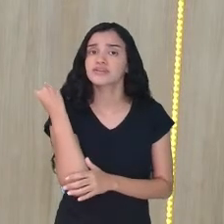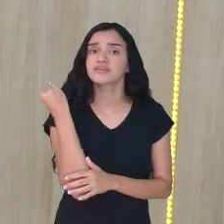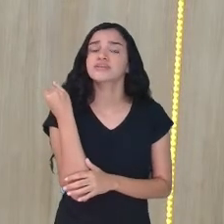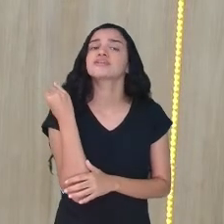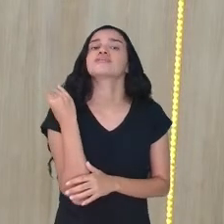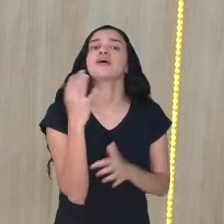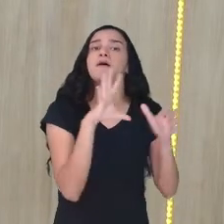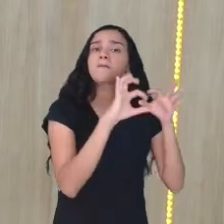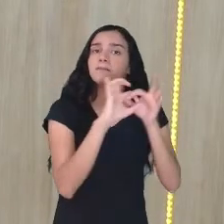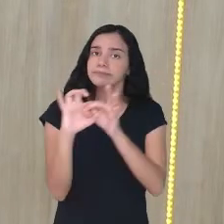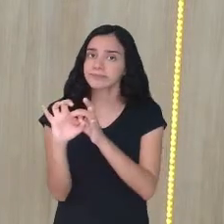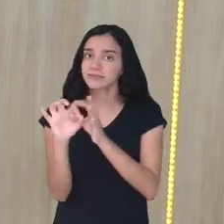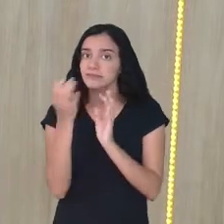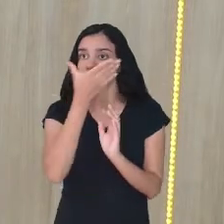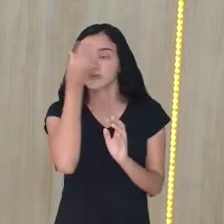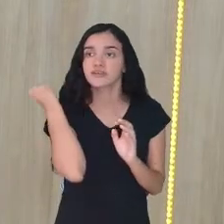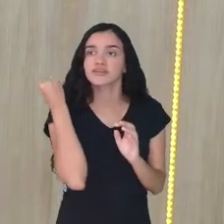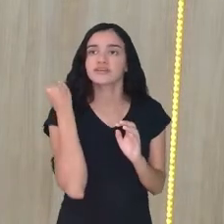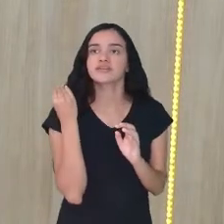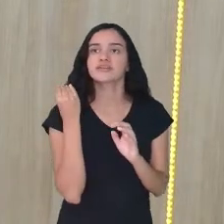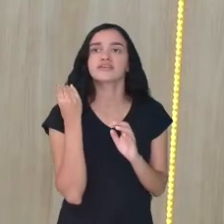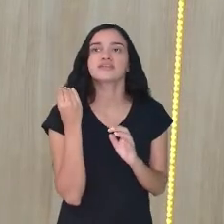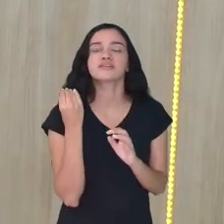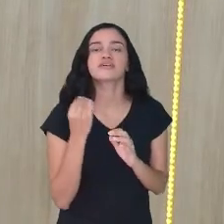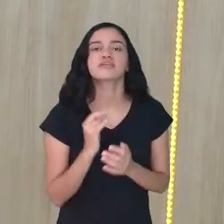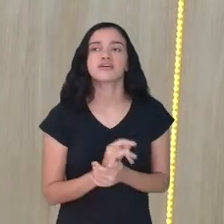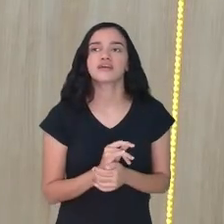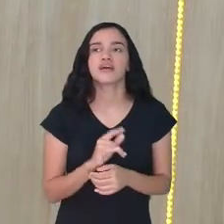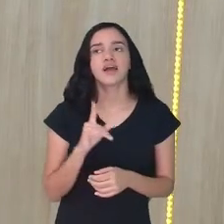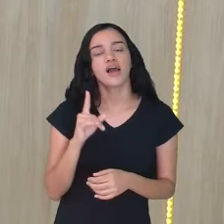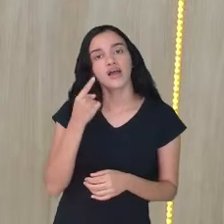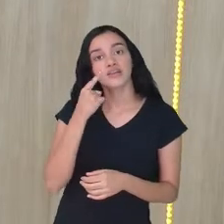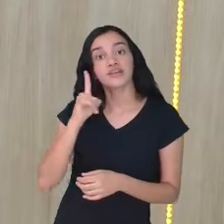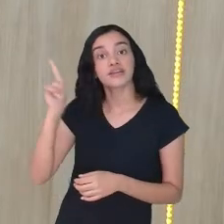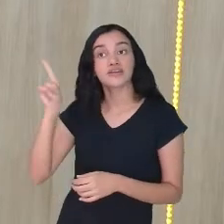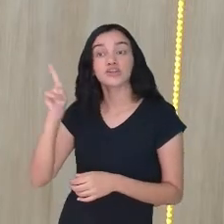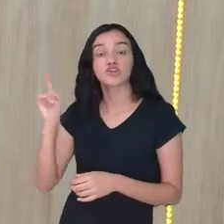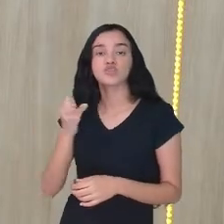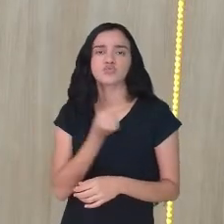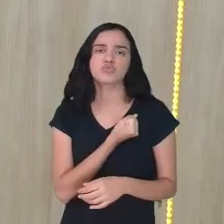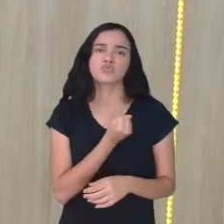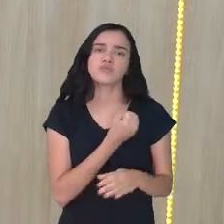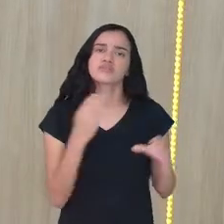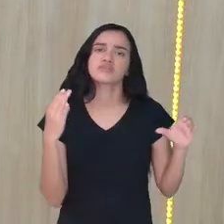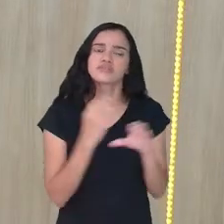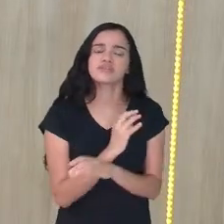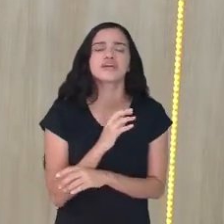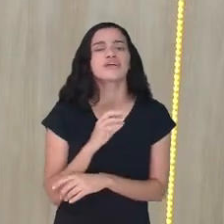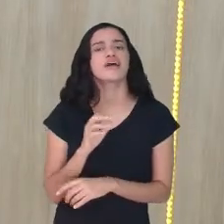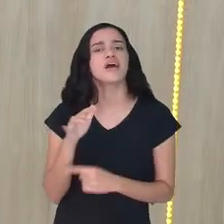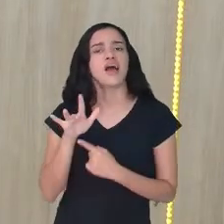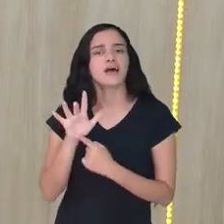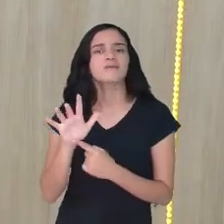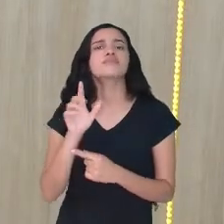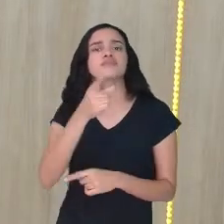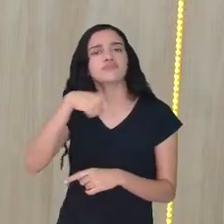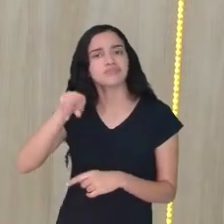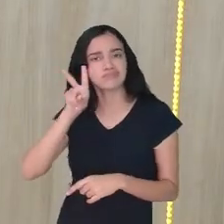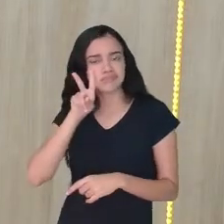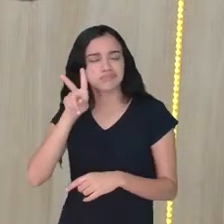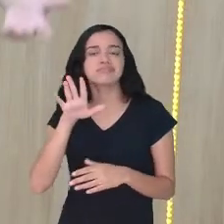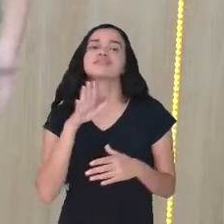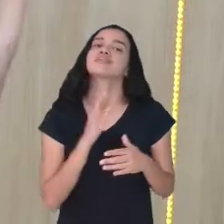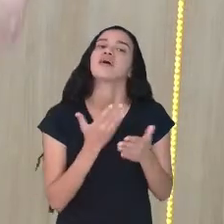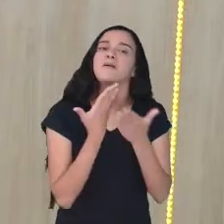as ligações. Bom, os números inteiros tem toda uma referência que vocês já viram e